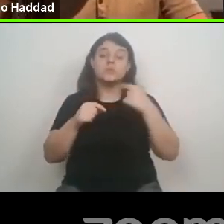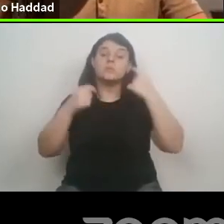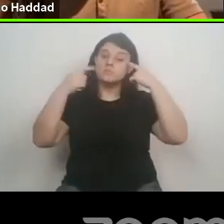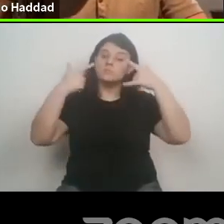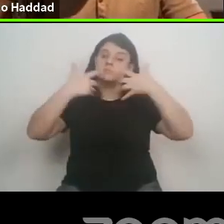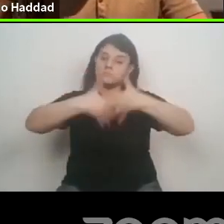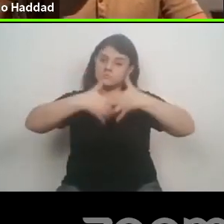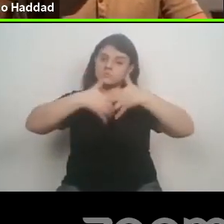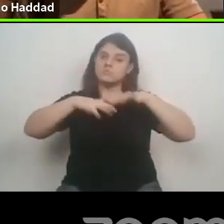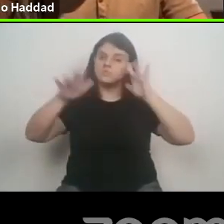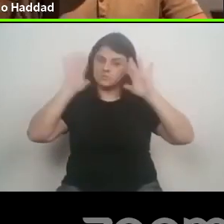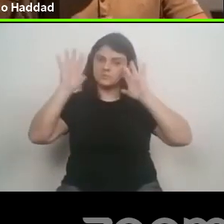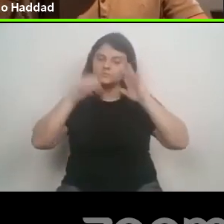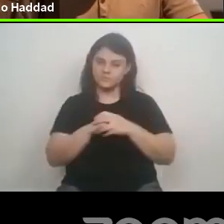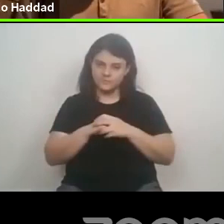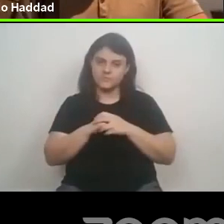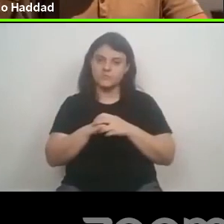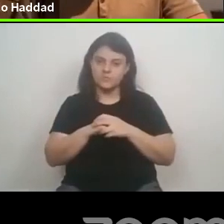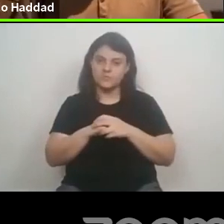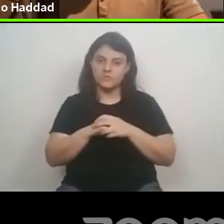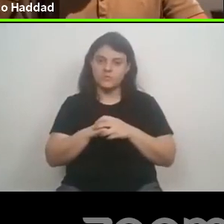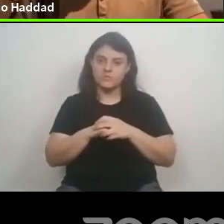reflexão.